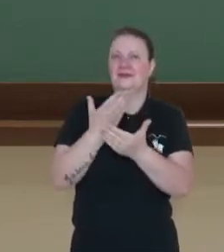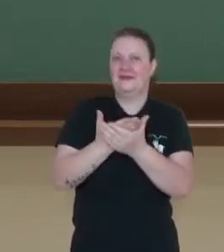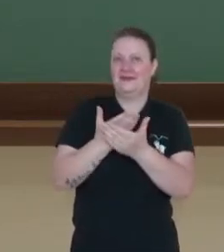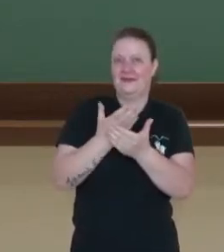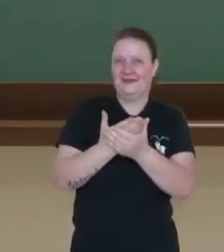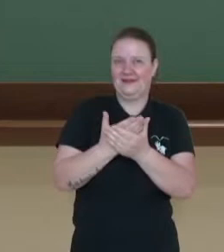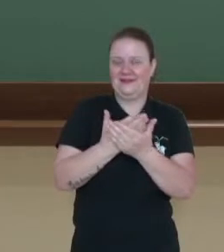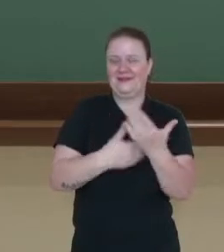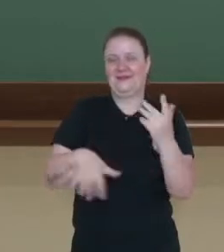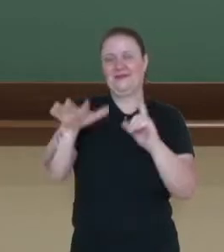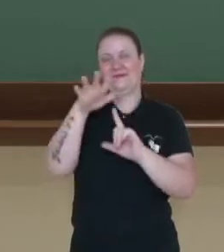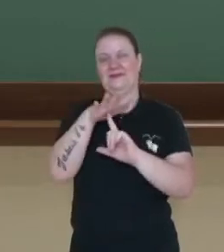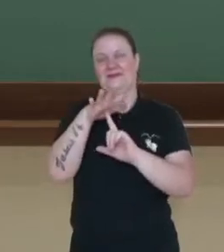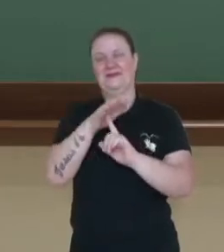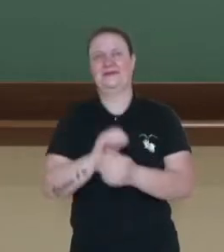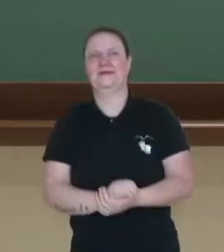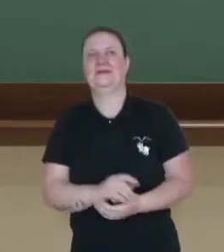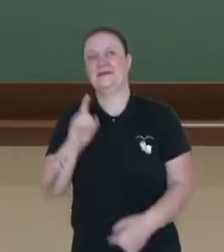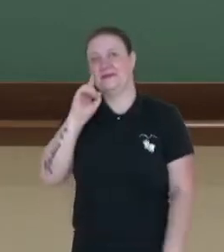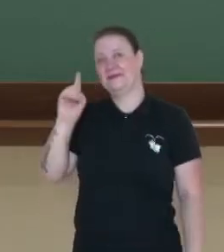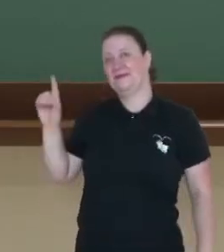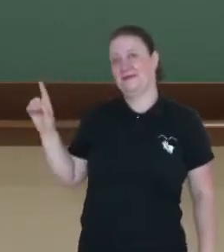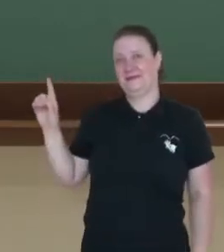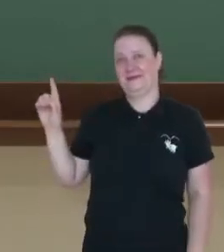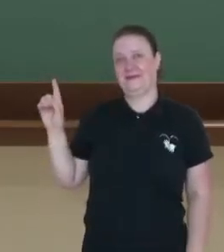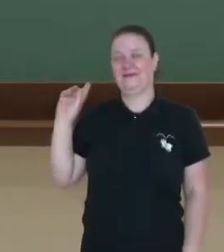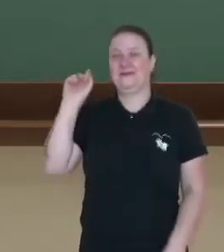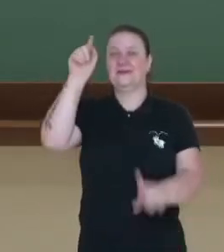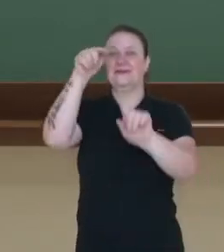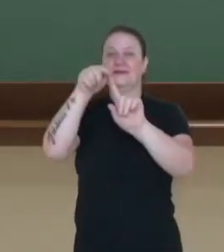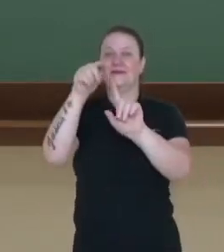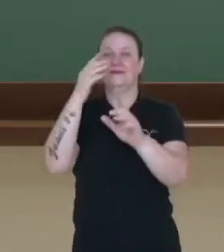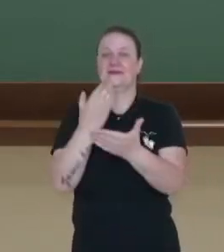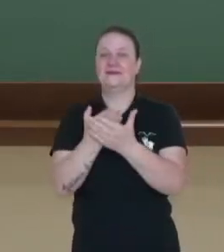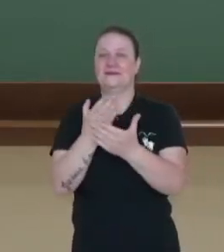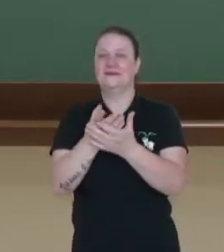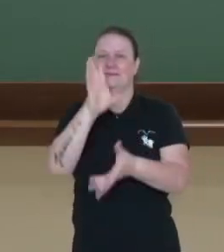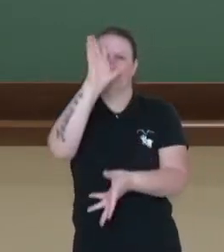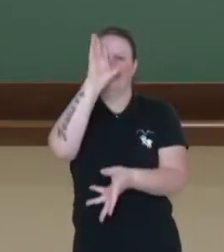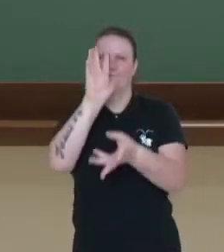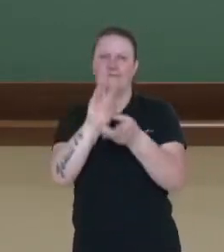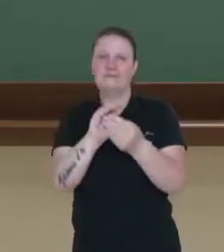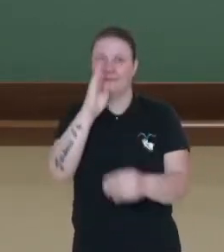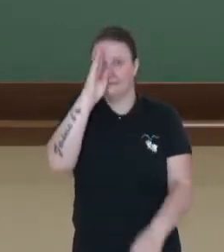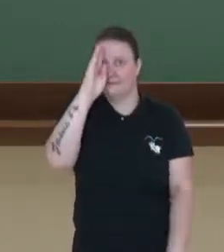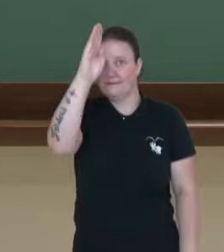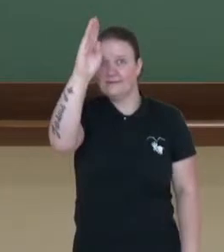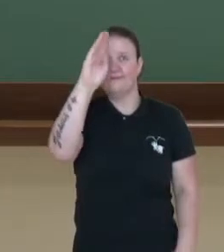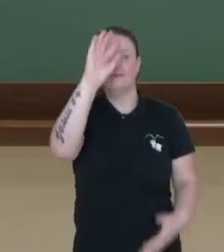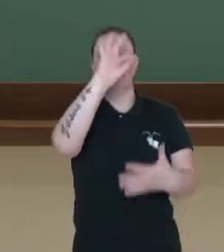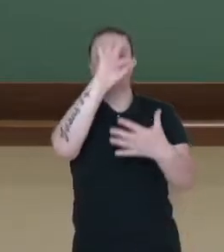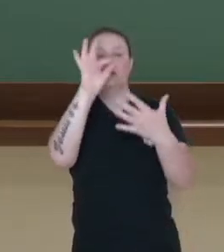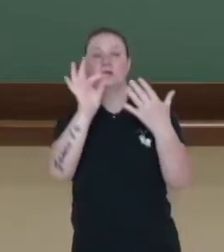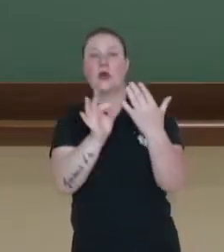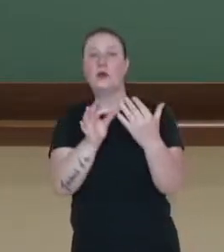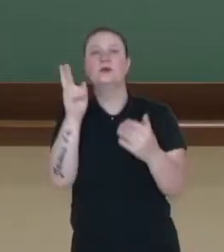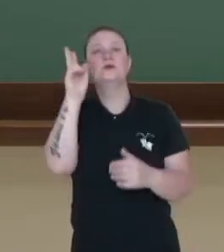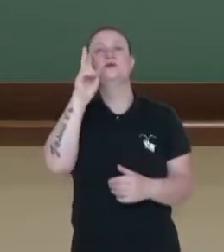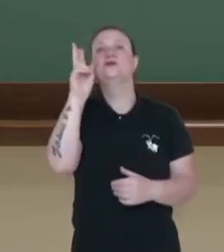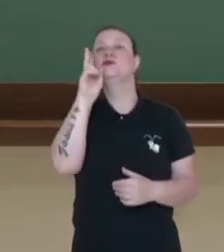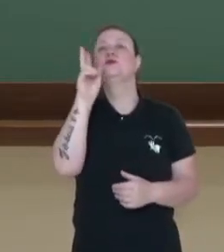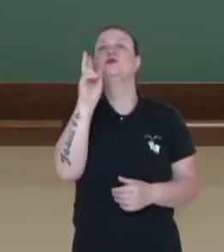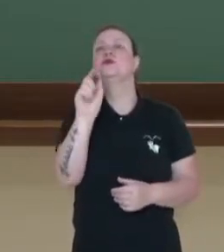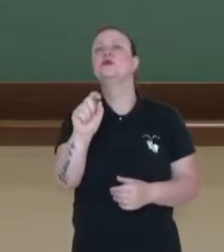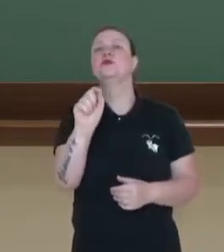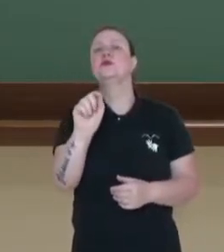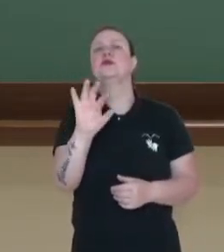história do Paraná. Aqui nós temos o objetivo da nossa aula, né, compreender os principais fatos históricos do Paraná